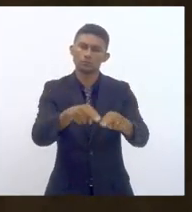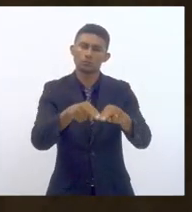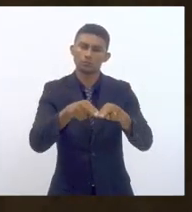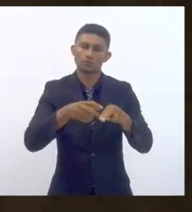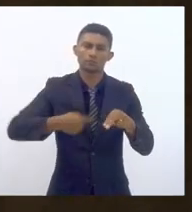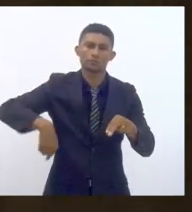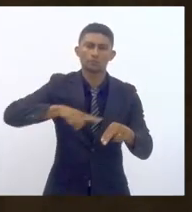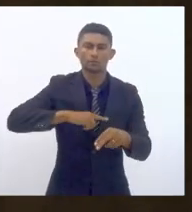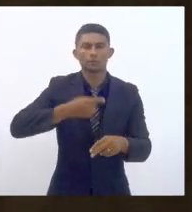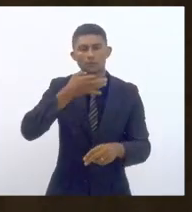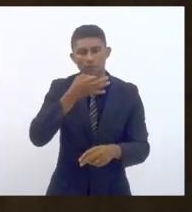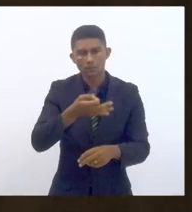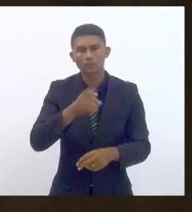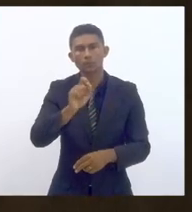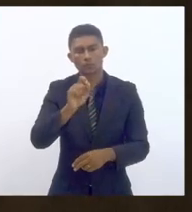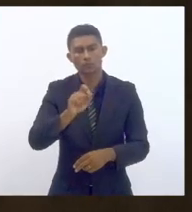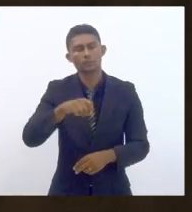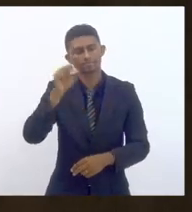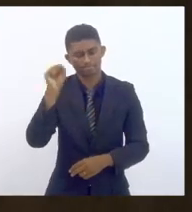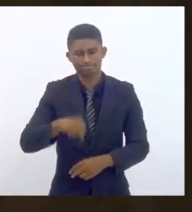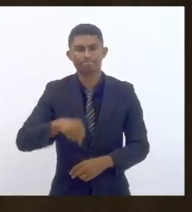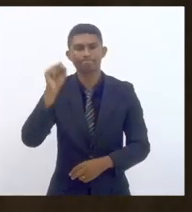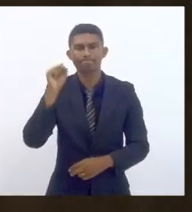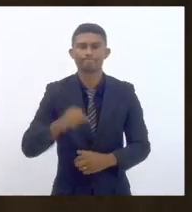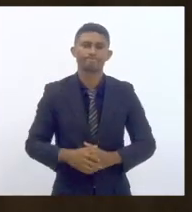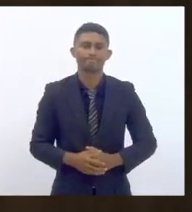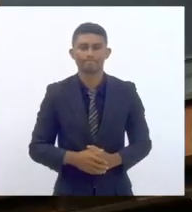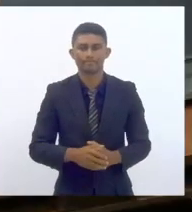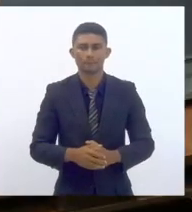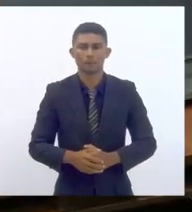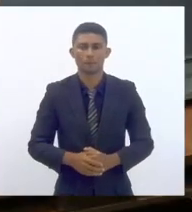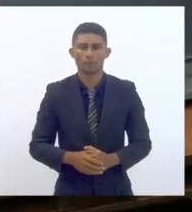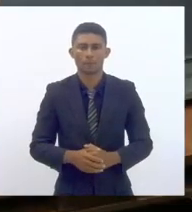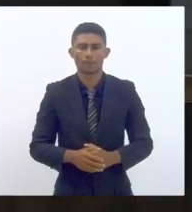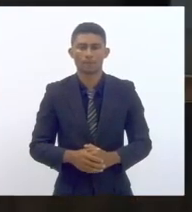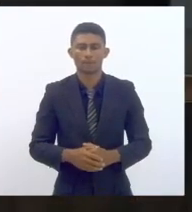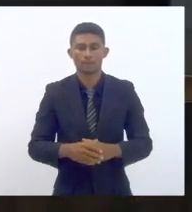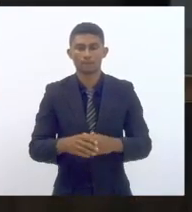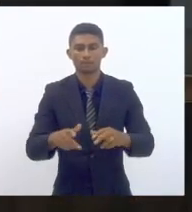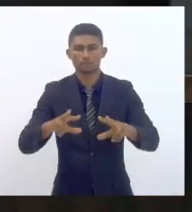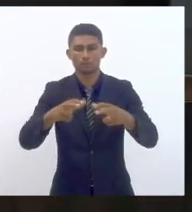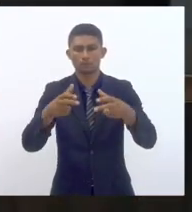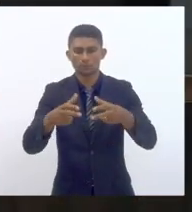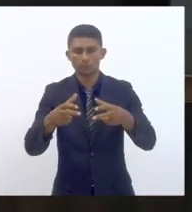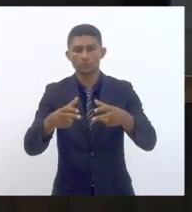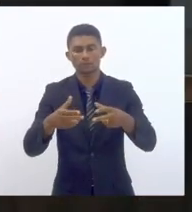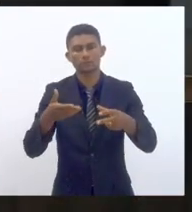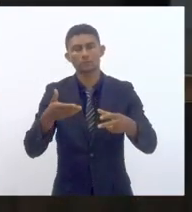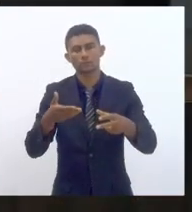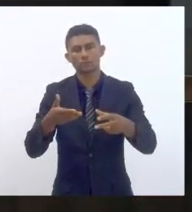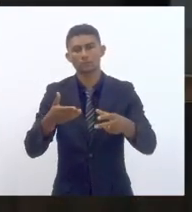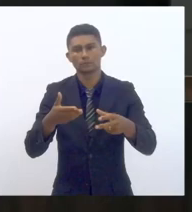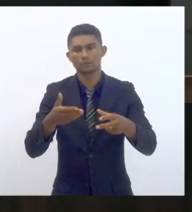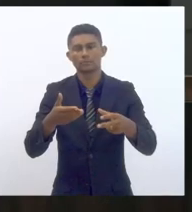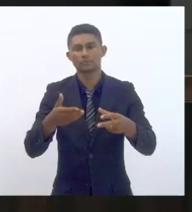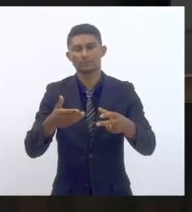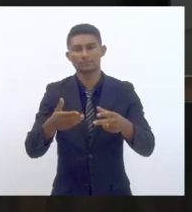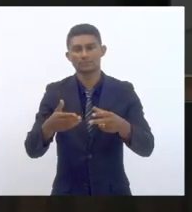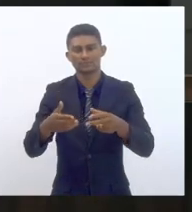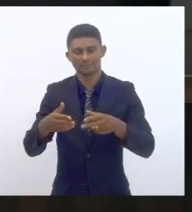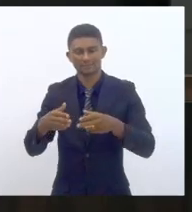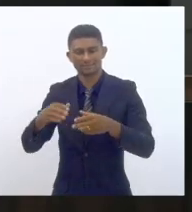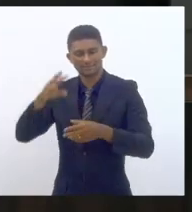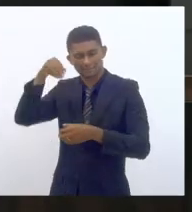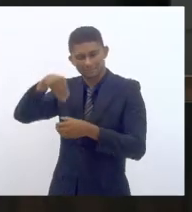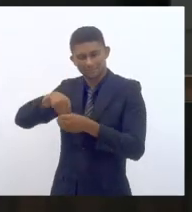nosso parecer é pela juridicidade. Pela Comissão de Constituição, pela Comissão de Normas Internas,